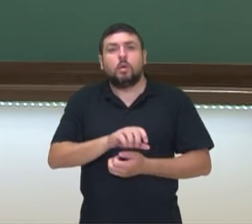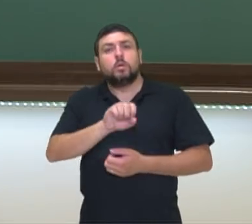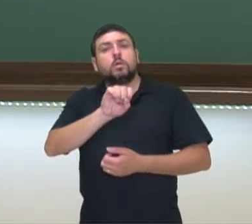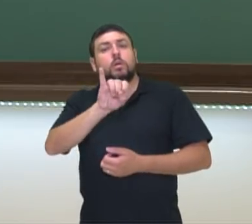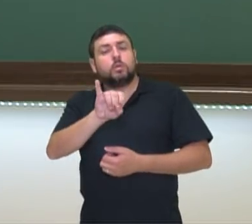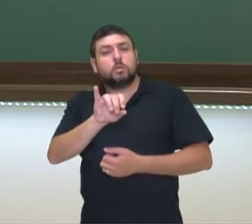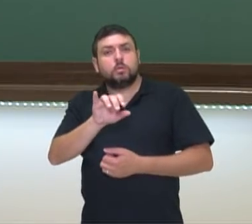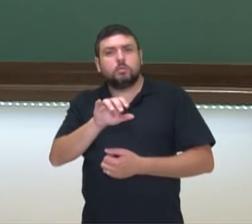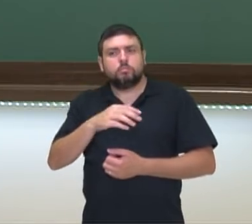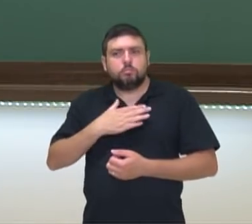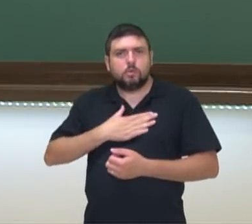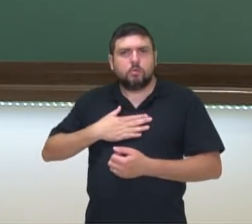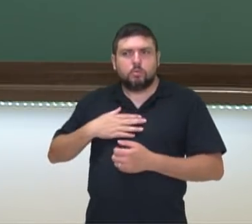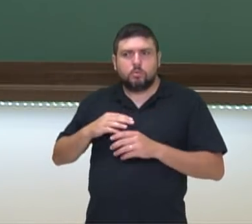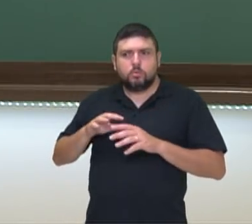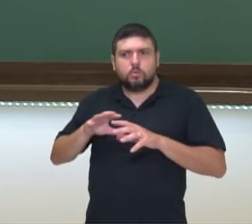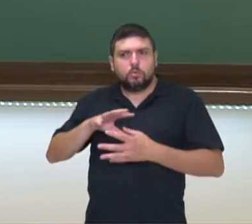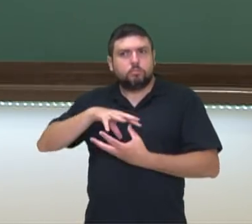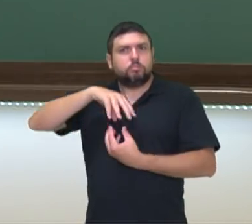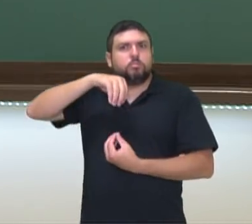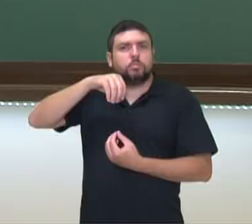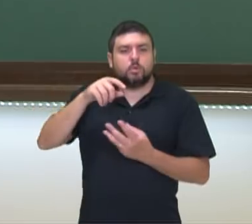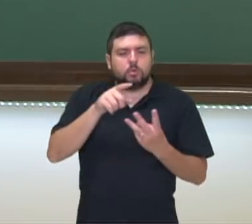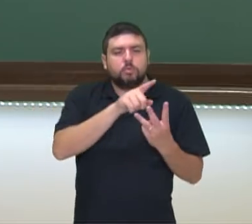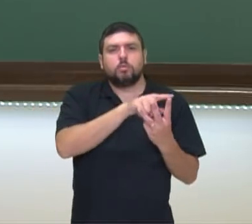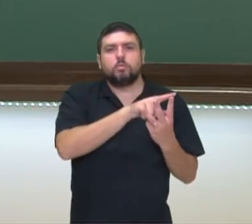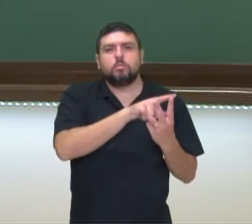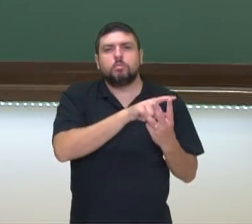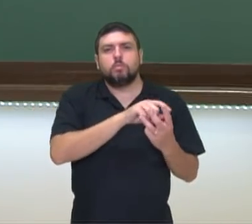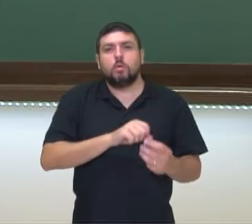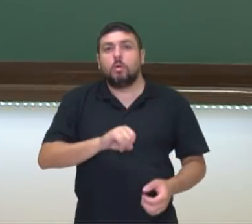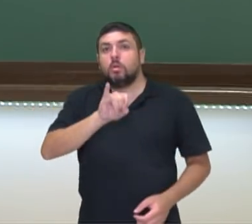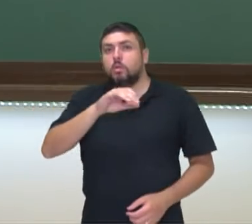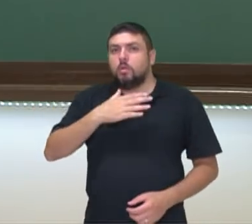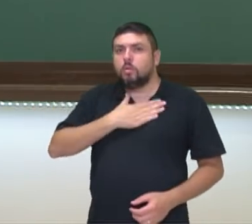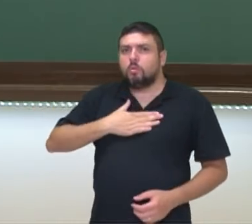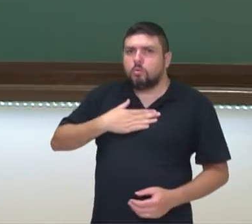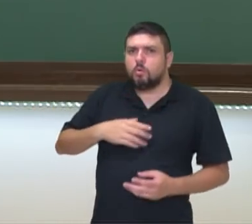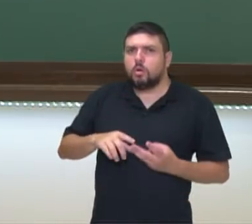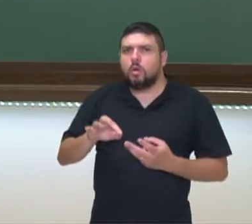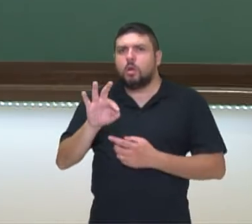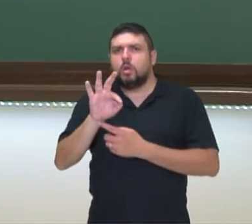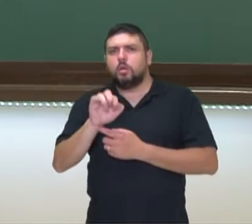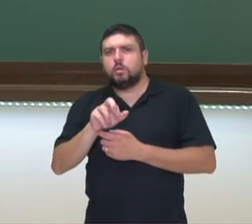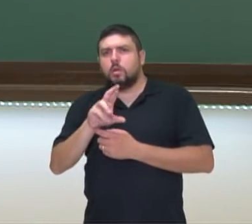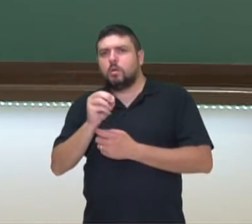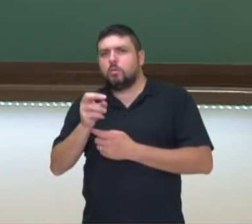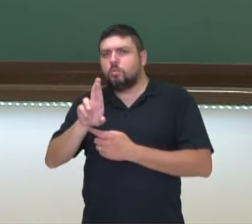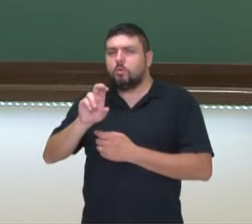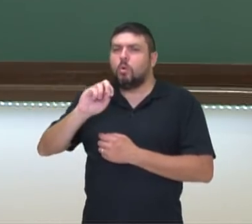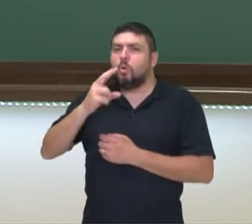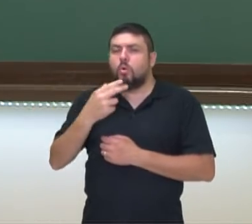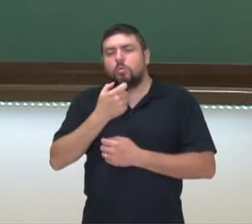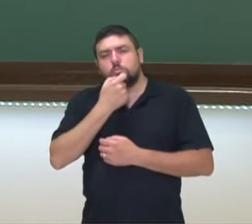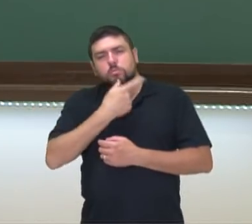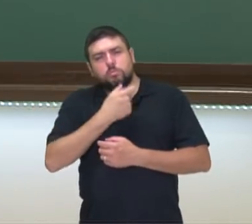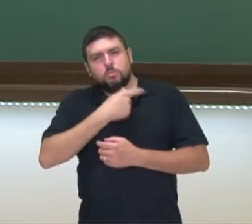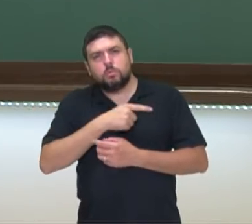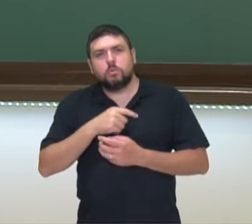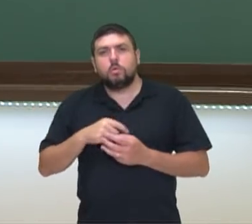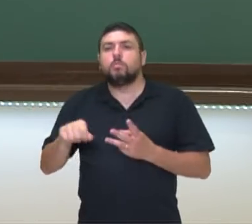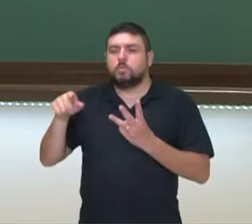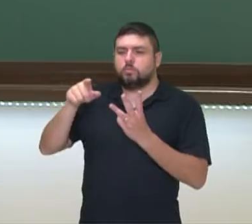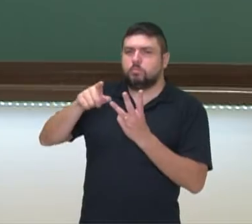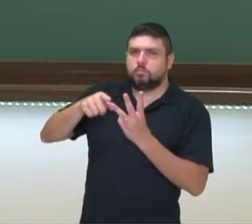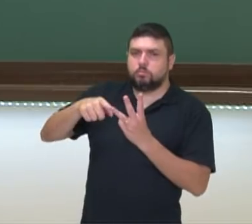prefere suspense, nós temos a proposta 1. Se você gosta de suspense, terror ou humor, você pode ir para a